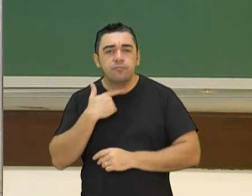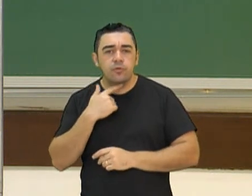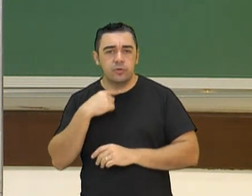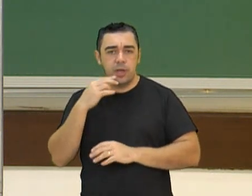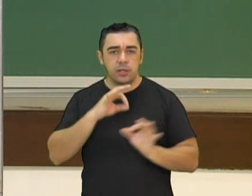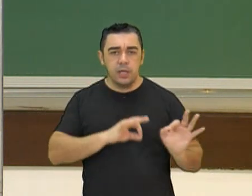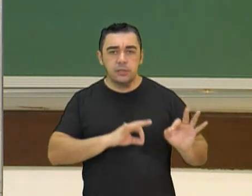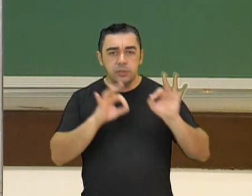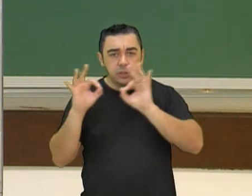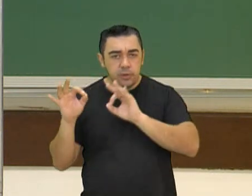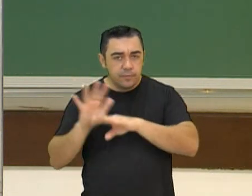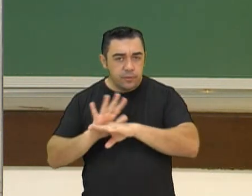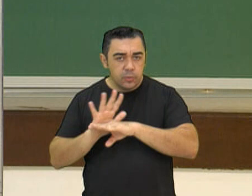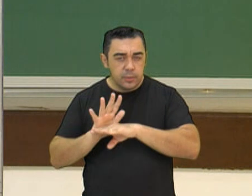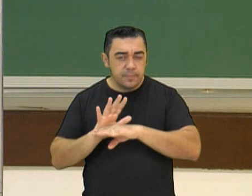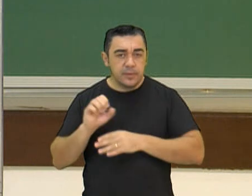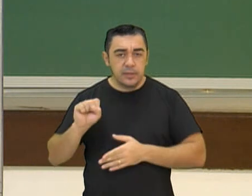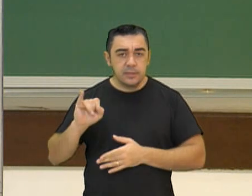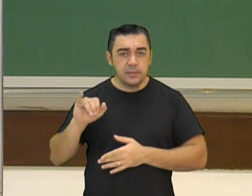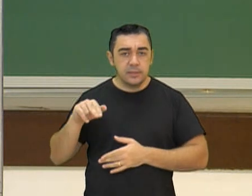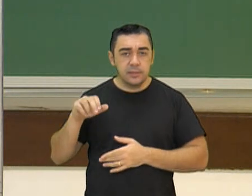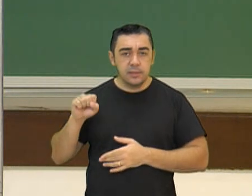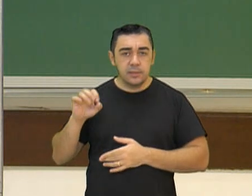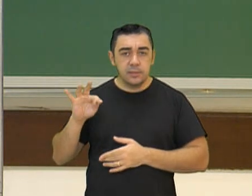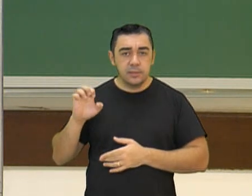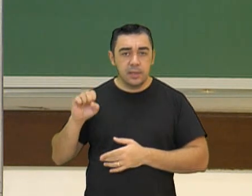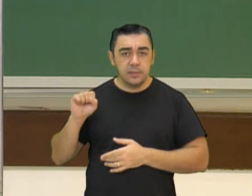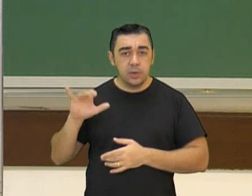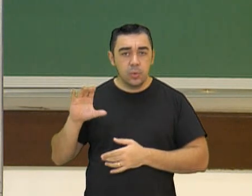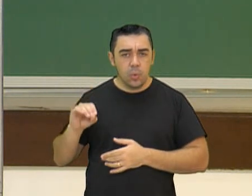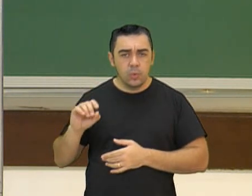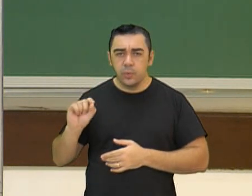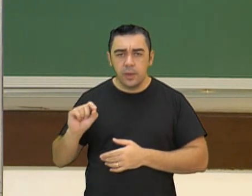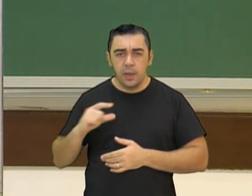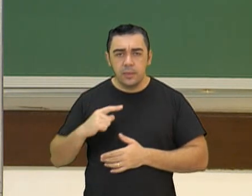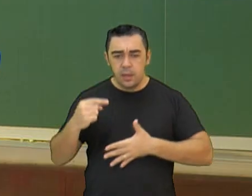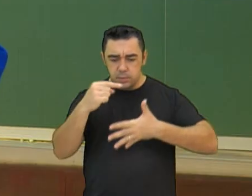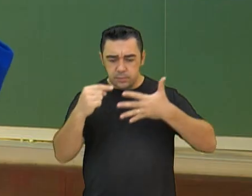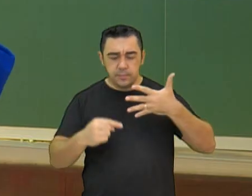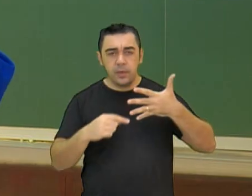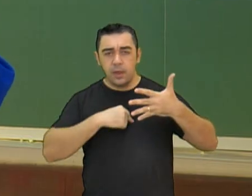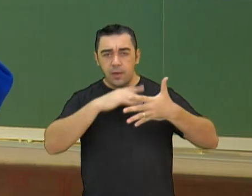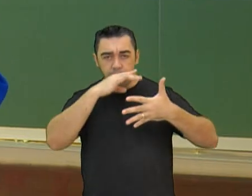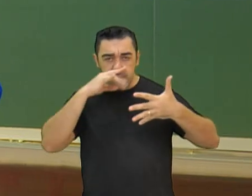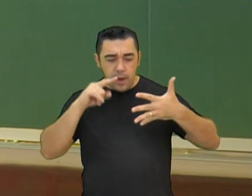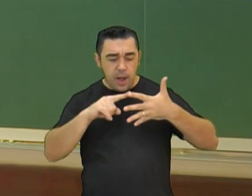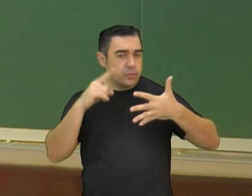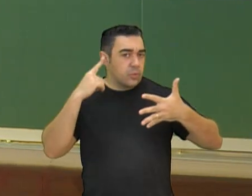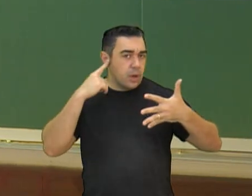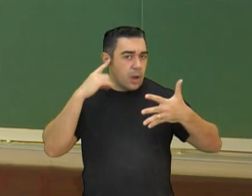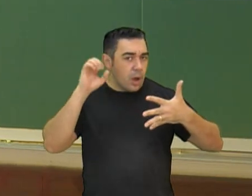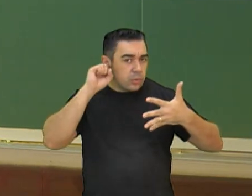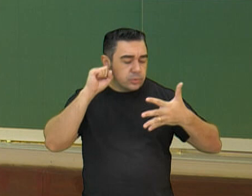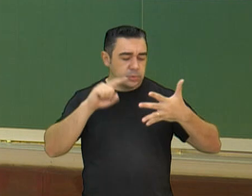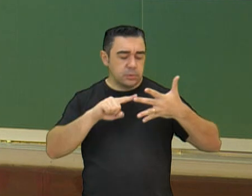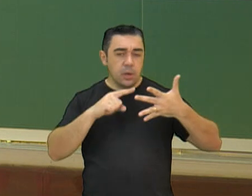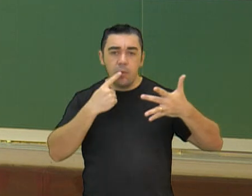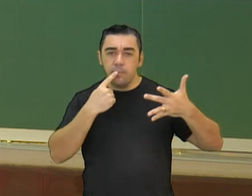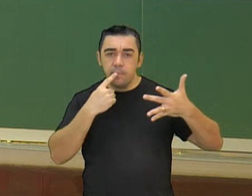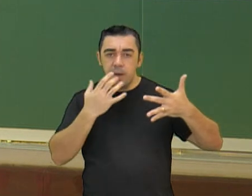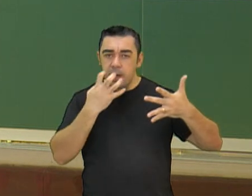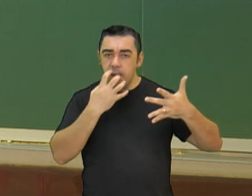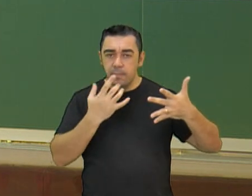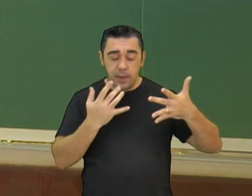Né? Lembra que sinestesia, ela mexe com 5 sentidos da pessoa, né? Que são olfato, audição, paladar,